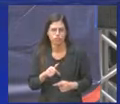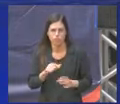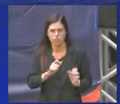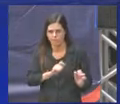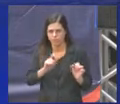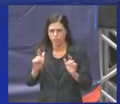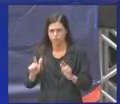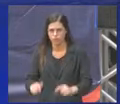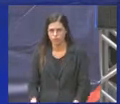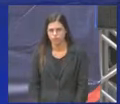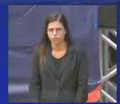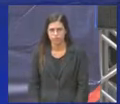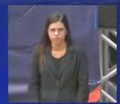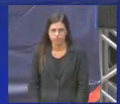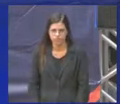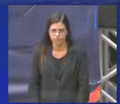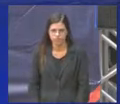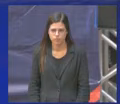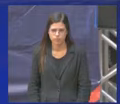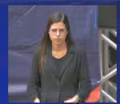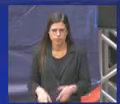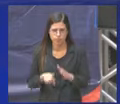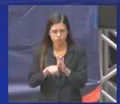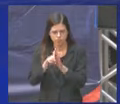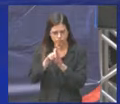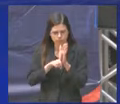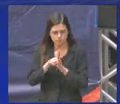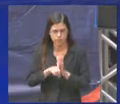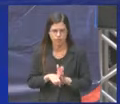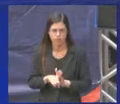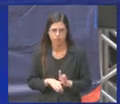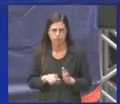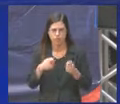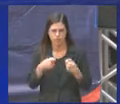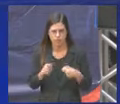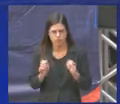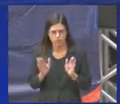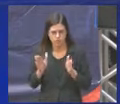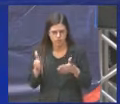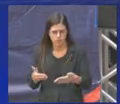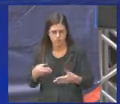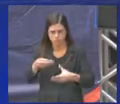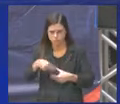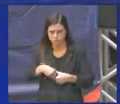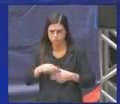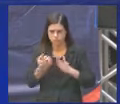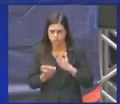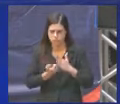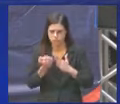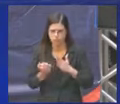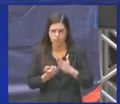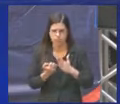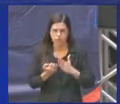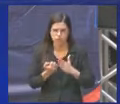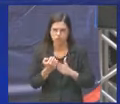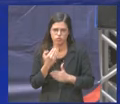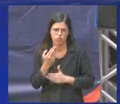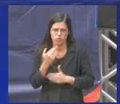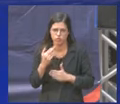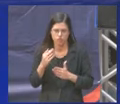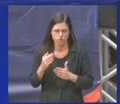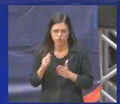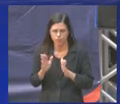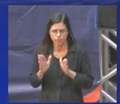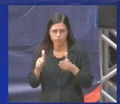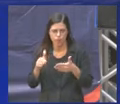Próximo. Um diagnóstico tem que ter um olhar dentro da empresa, não adianta você ter um olhar externo. Pode